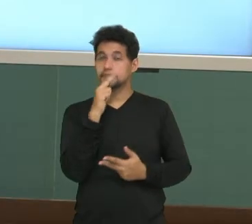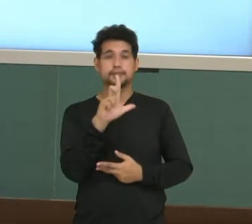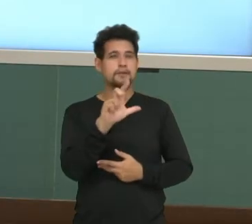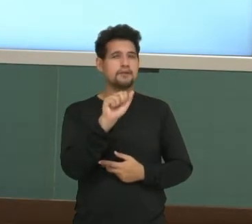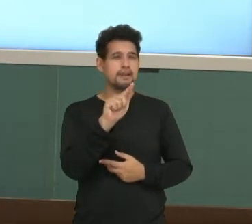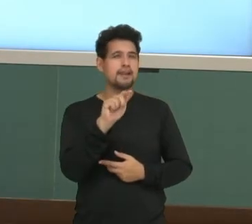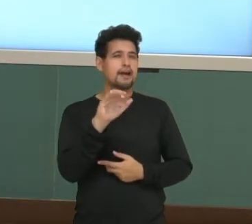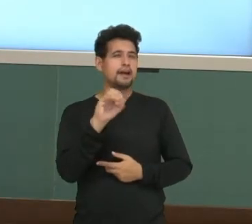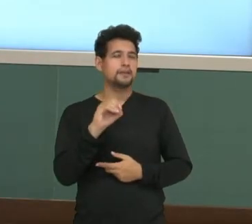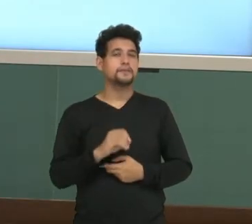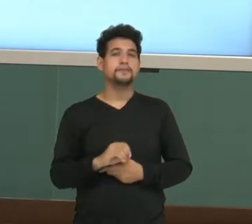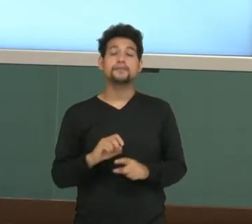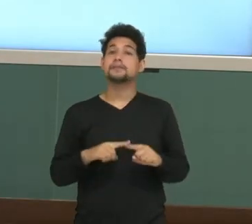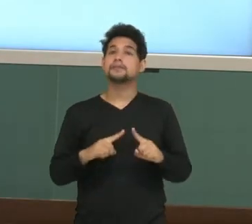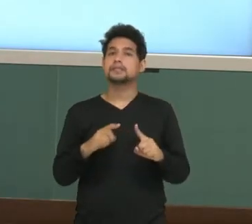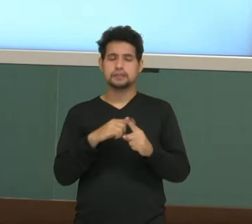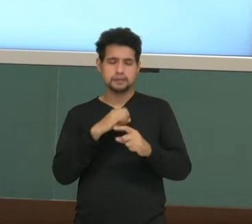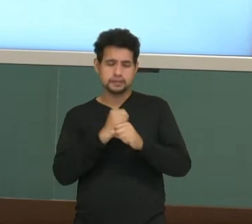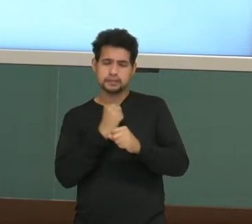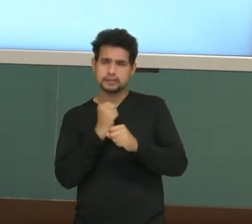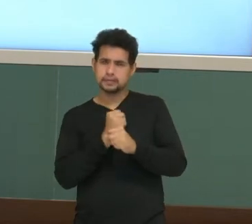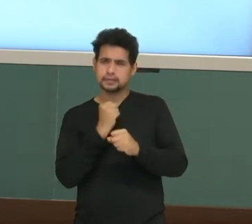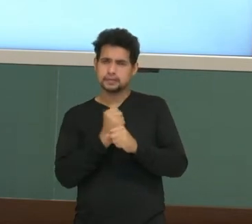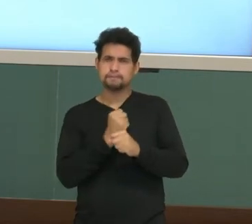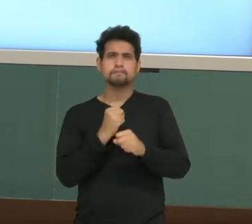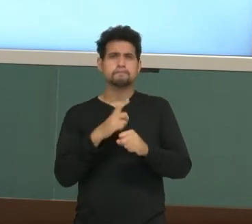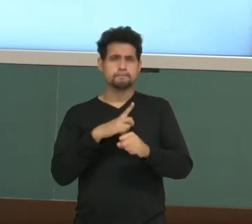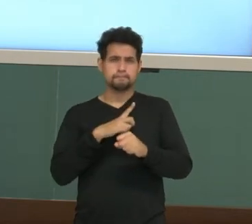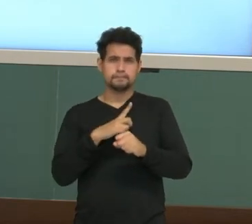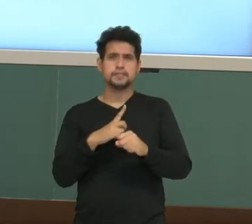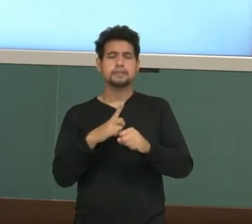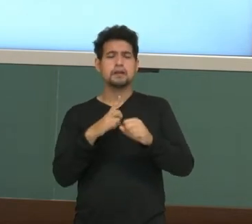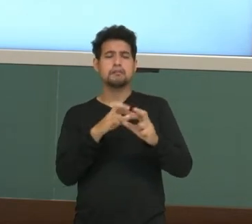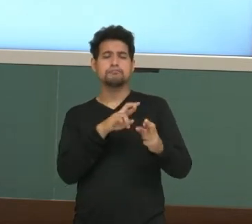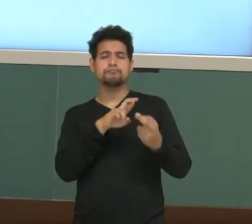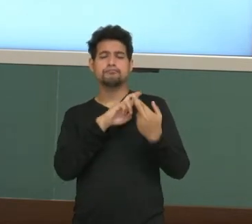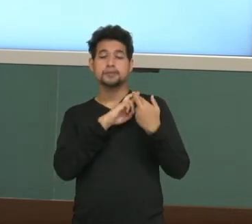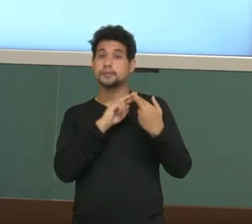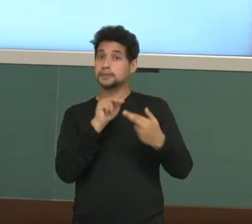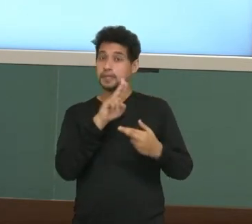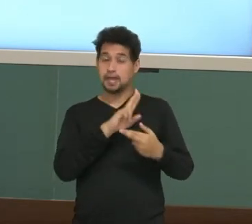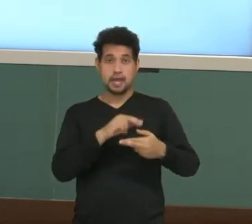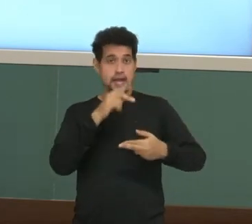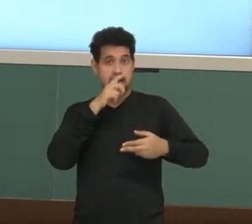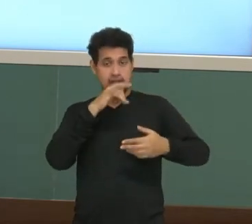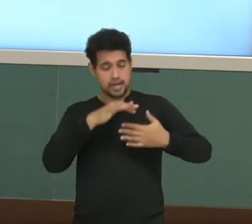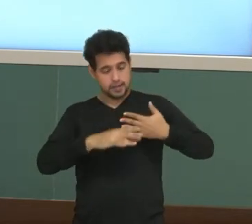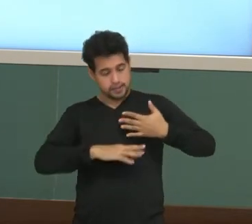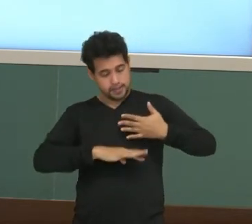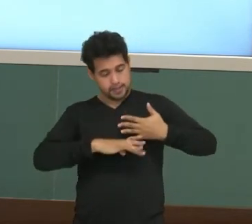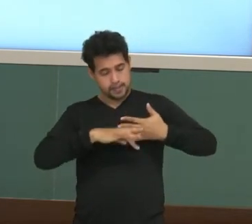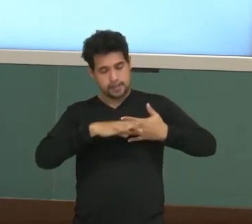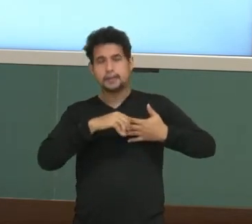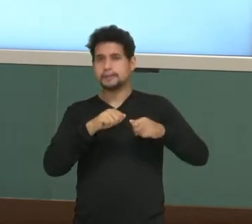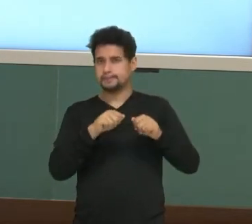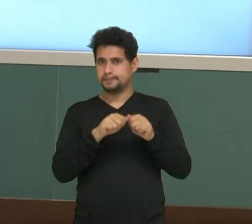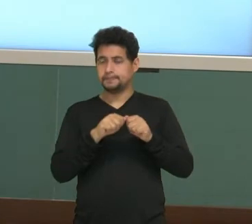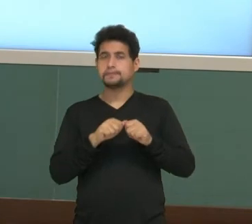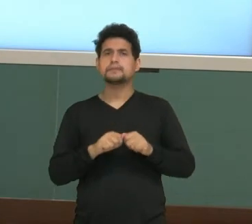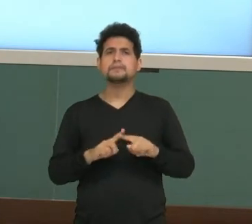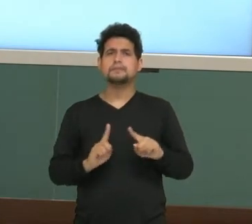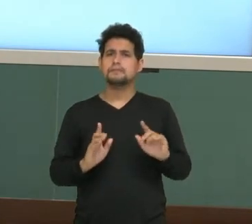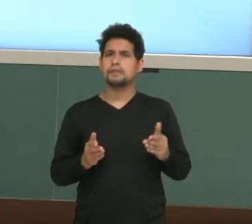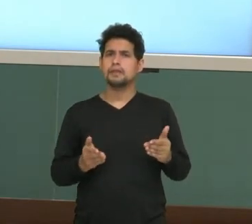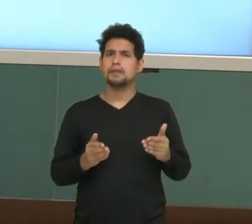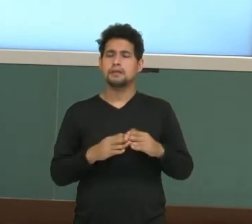Então, essa obra de engenharia que tem a responsabilidade de represar a água e de produzir energia. E aqui